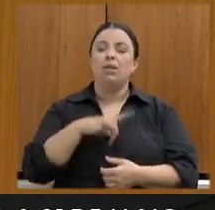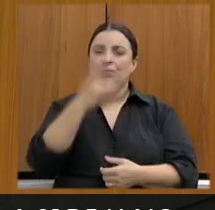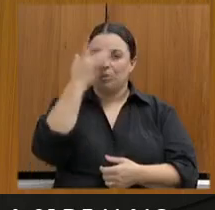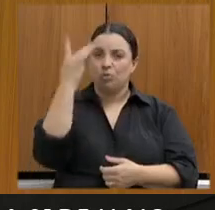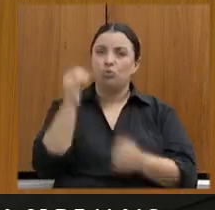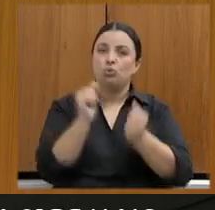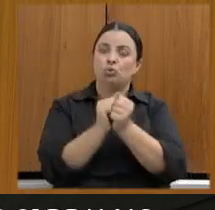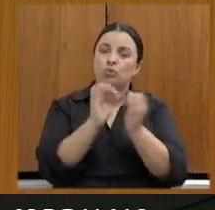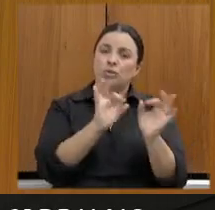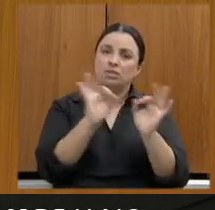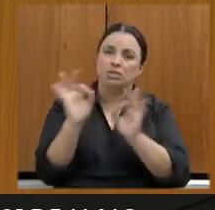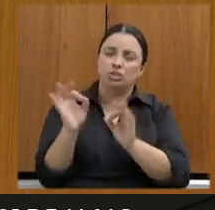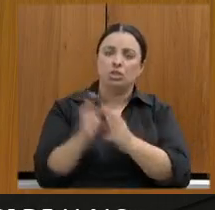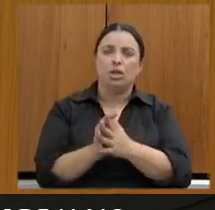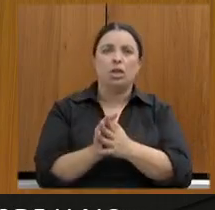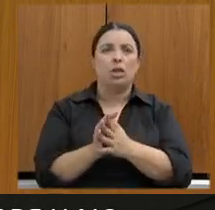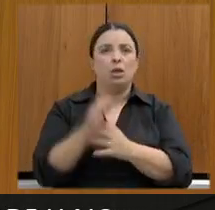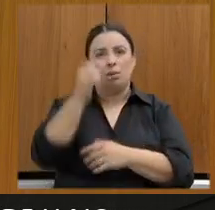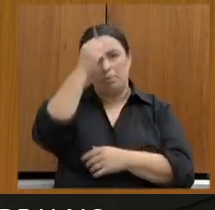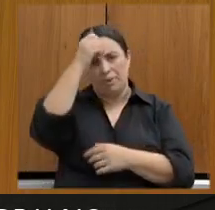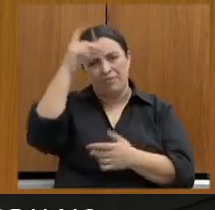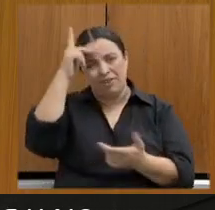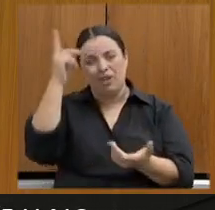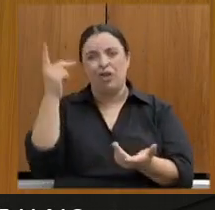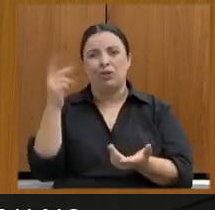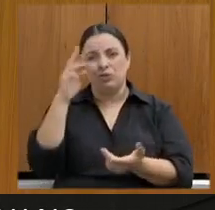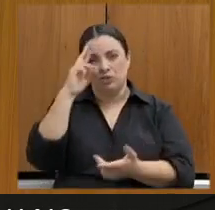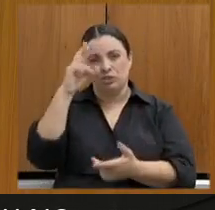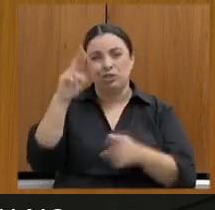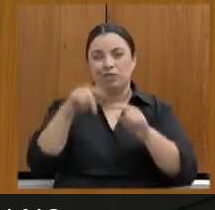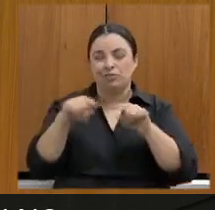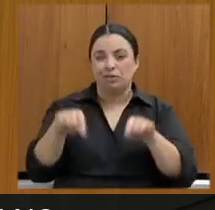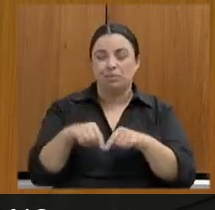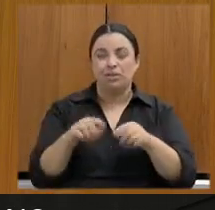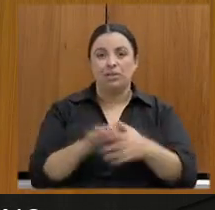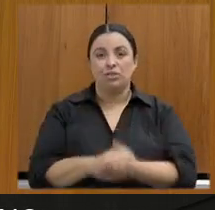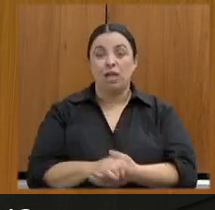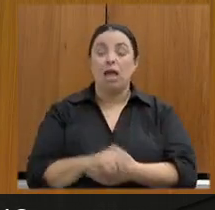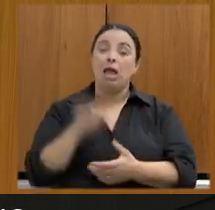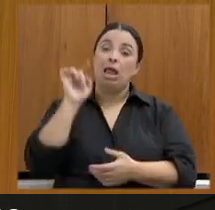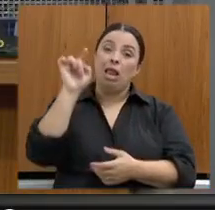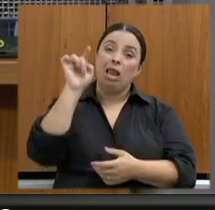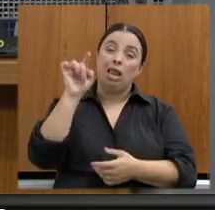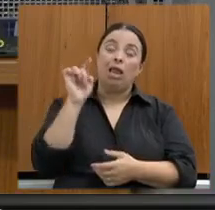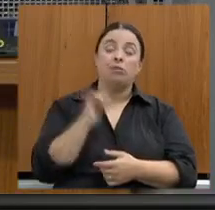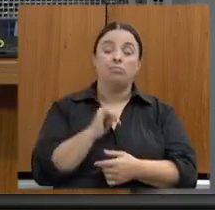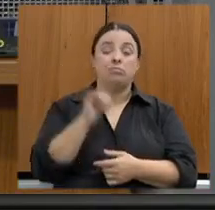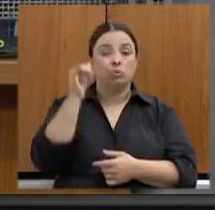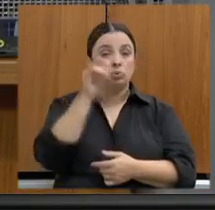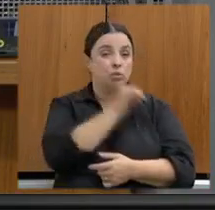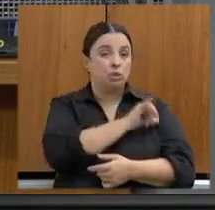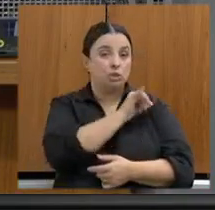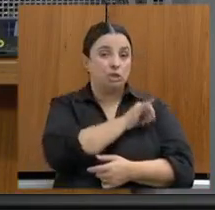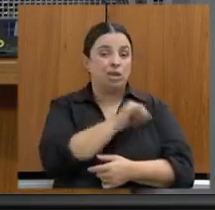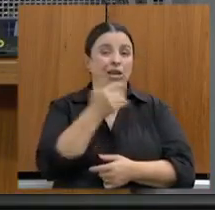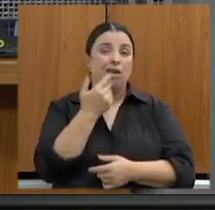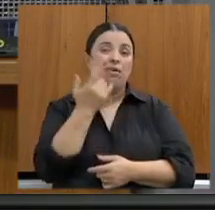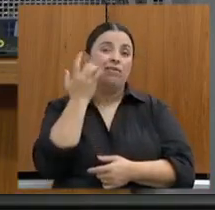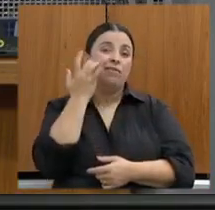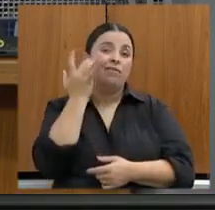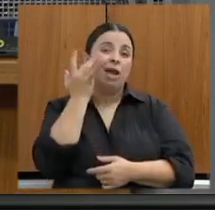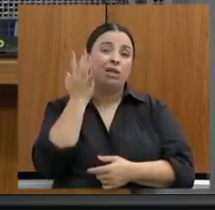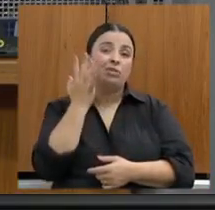é para os criminosos do rio é muito fácil atravessa uma ponte só e é